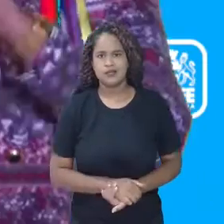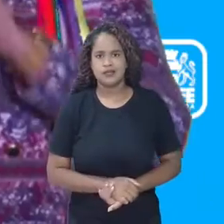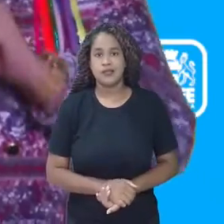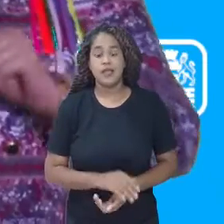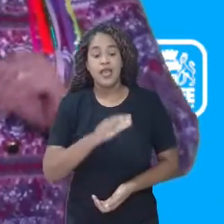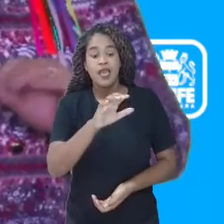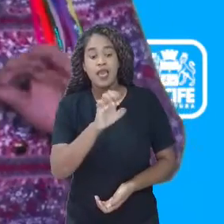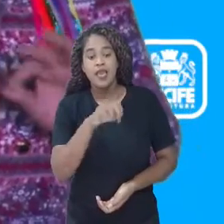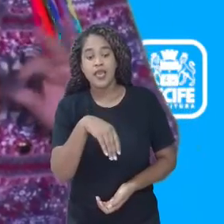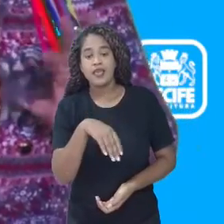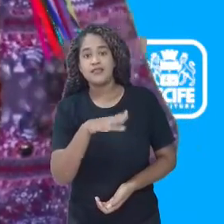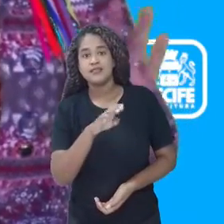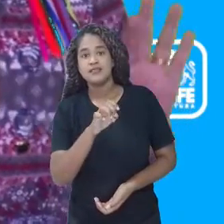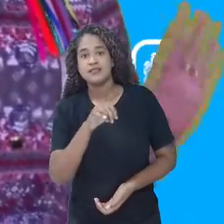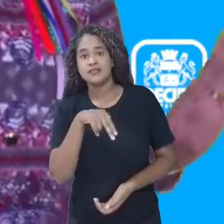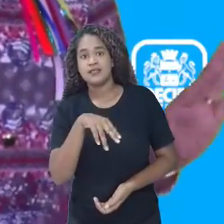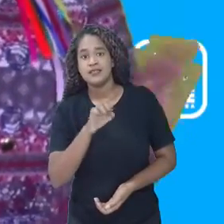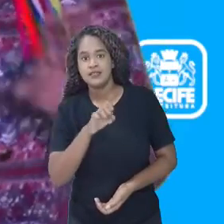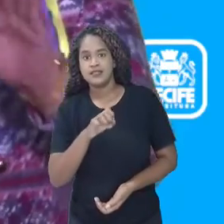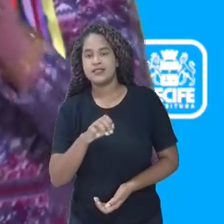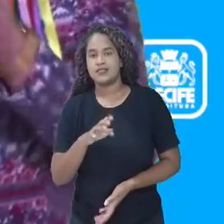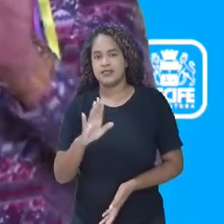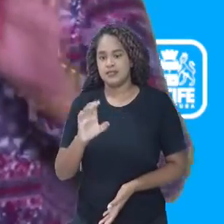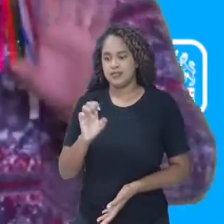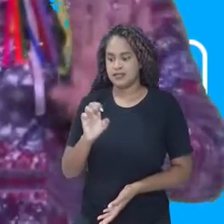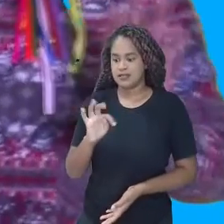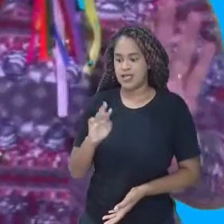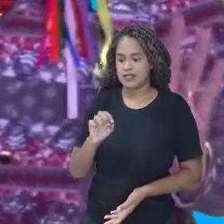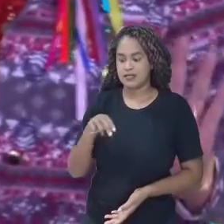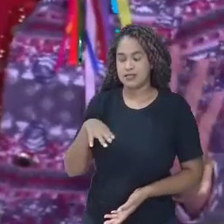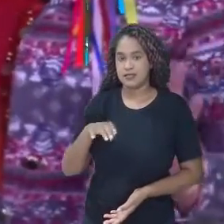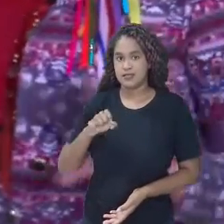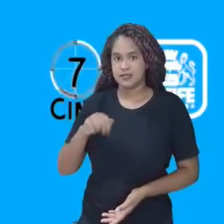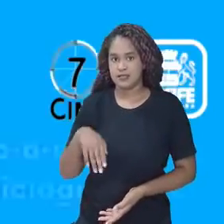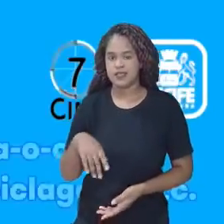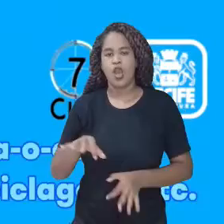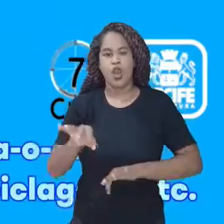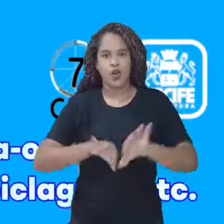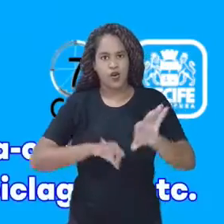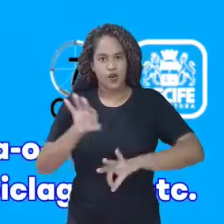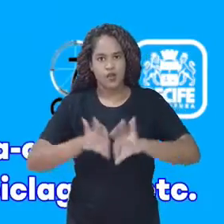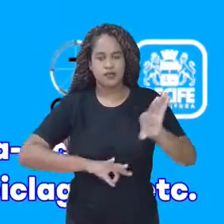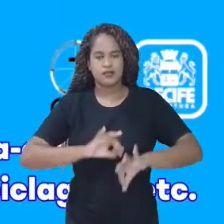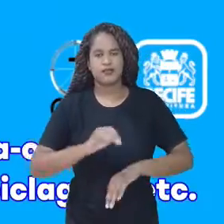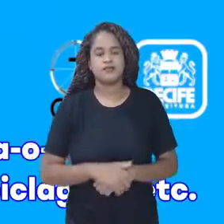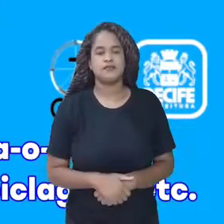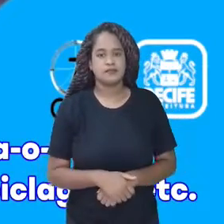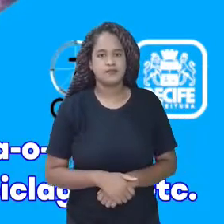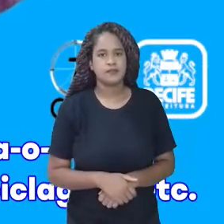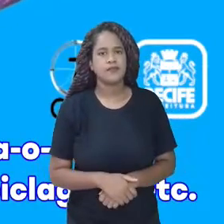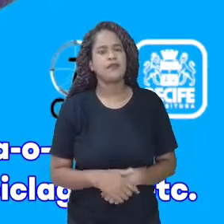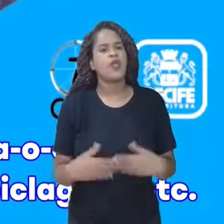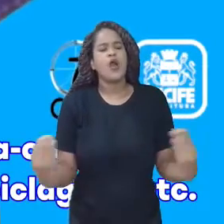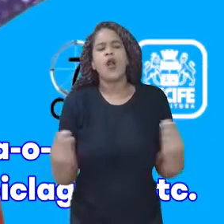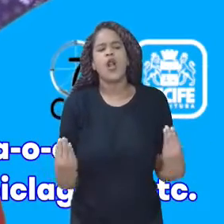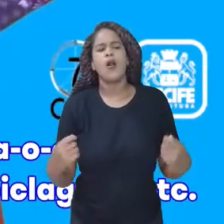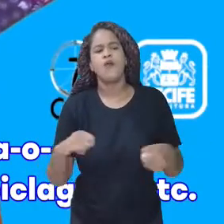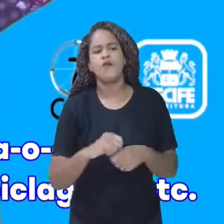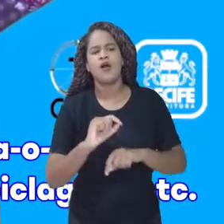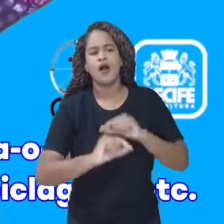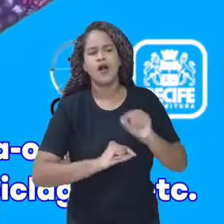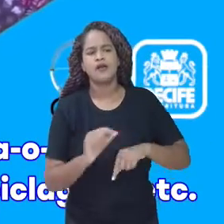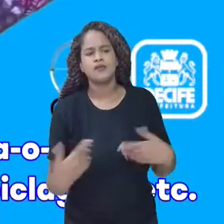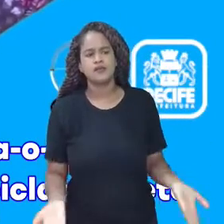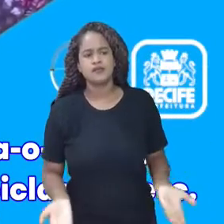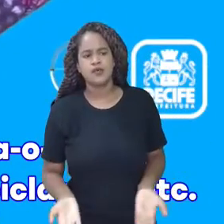Ensine. E o SETCine, eles estão organizando esse ensino. Mas digitar, e como é que eu faço? Olha, tu não é